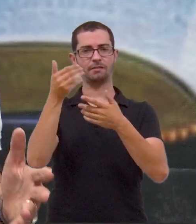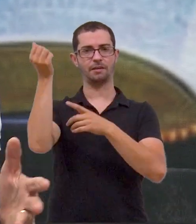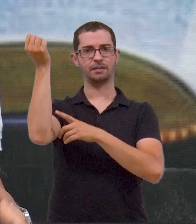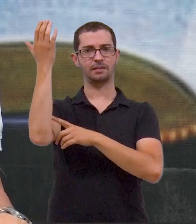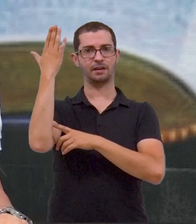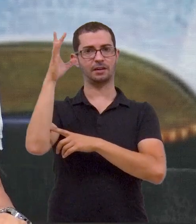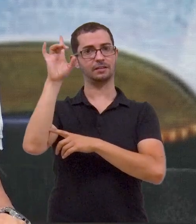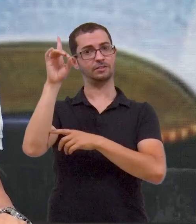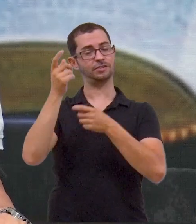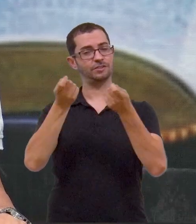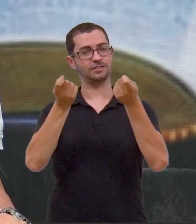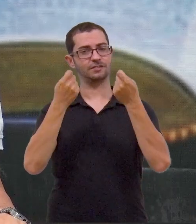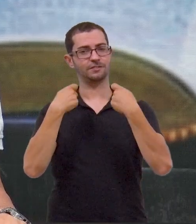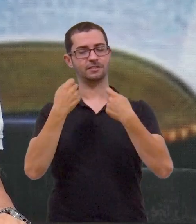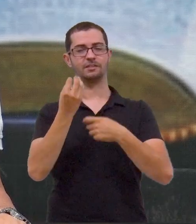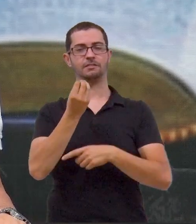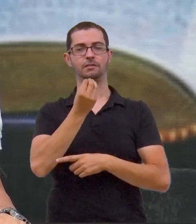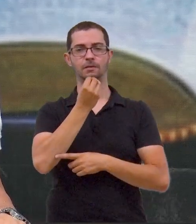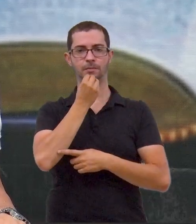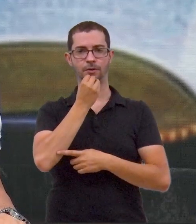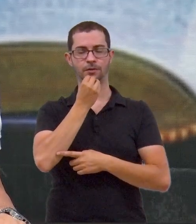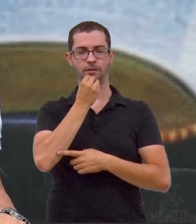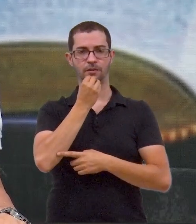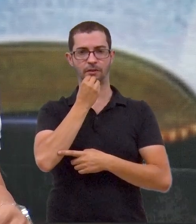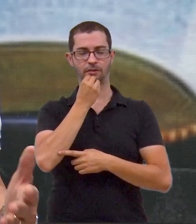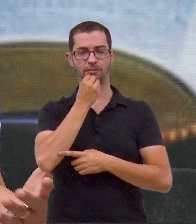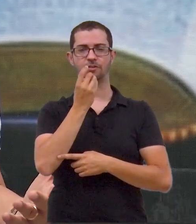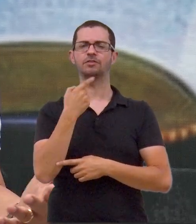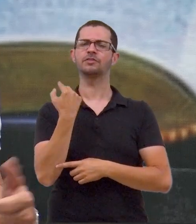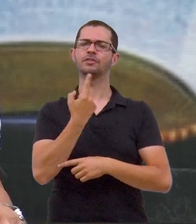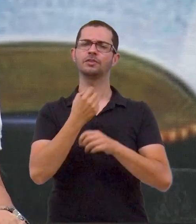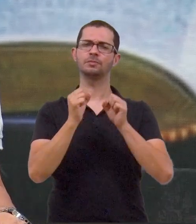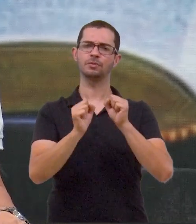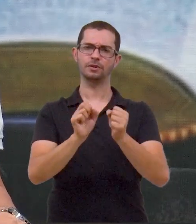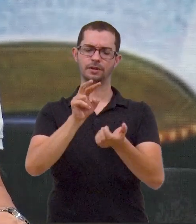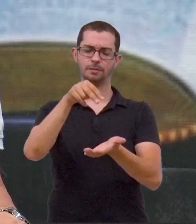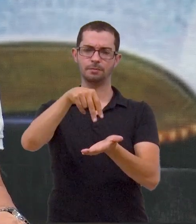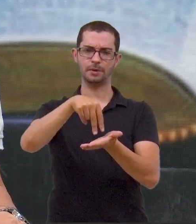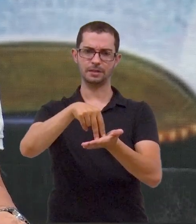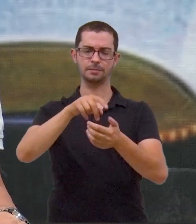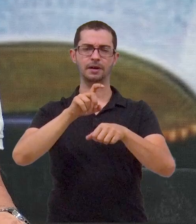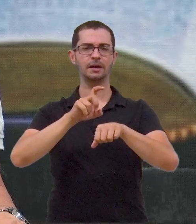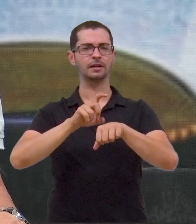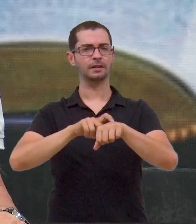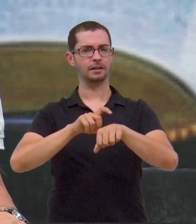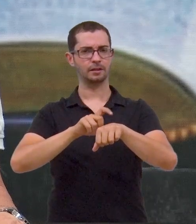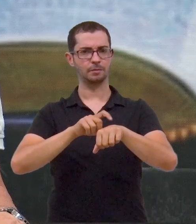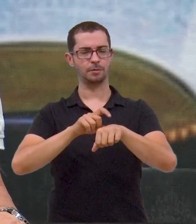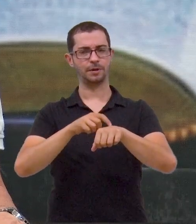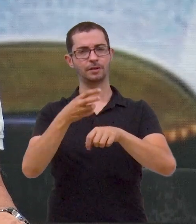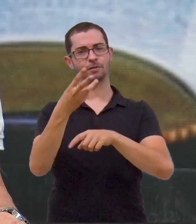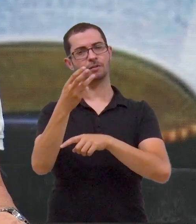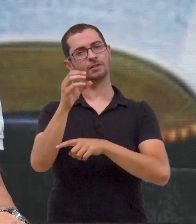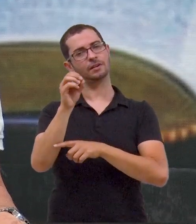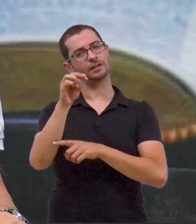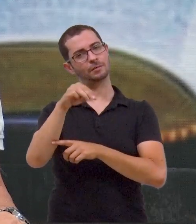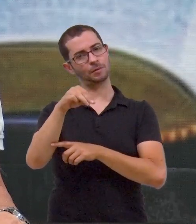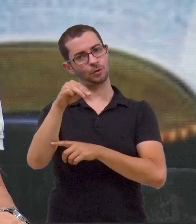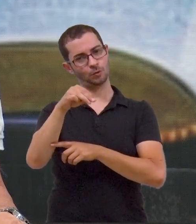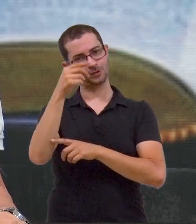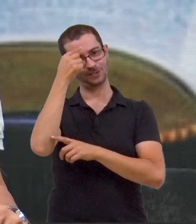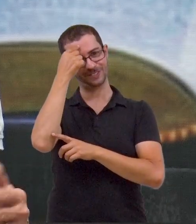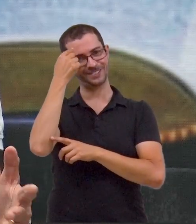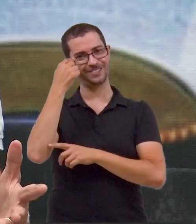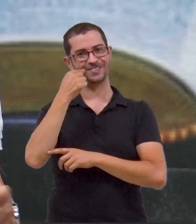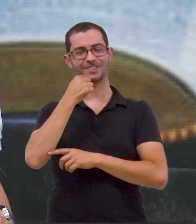nos concede o privilégio de poder participar desse momento de 30 minutos com a palavra, a gente